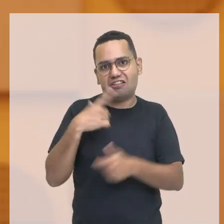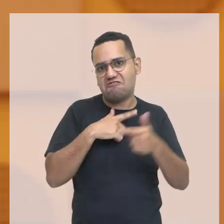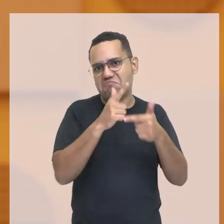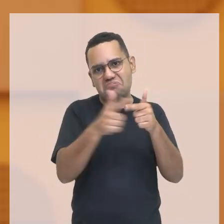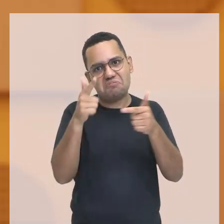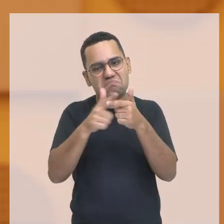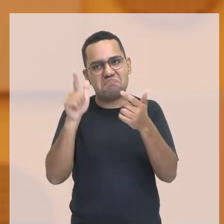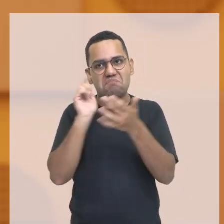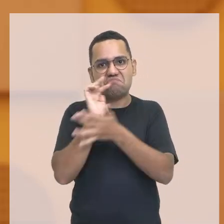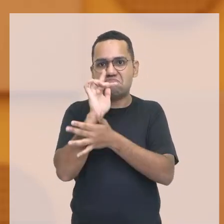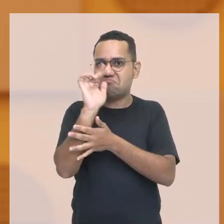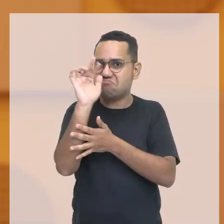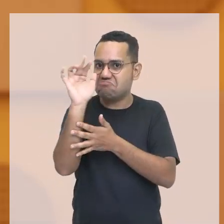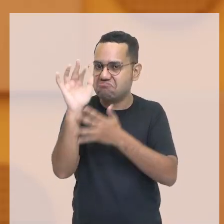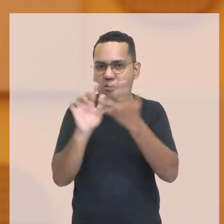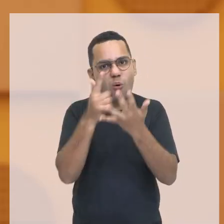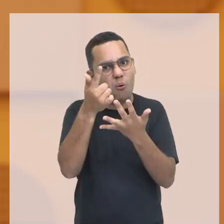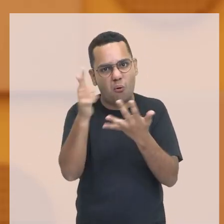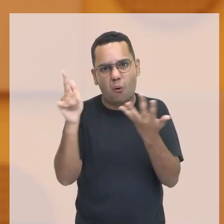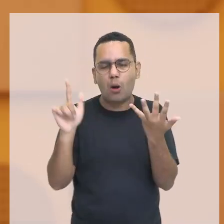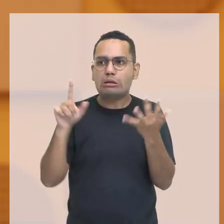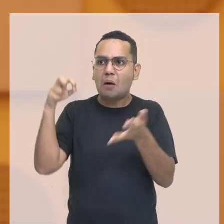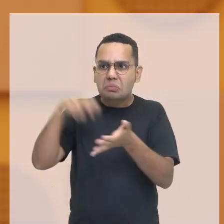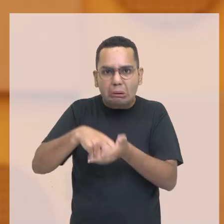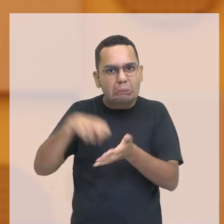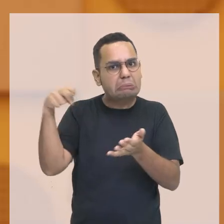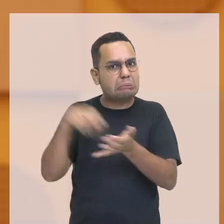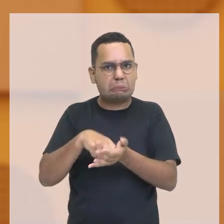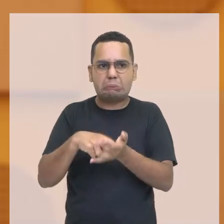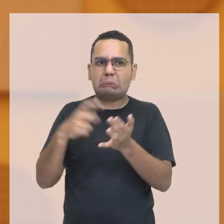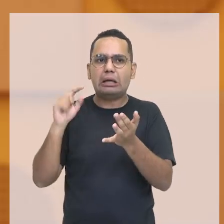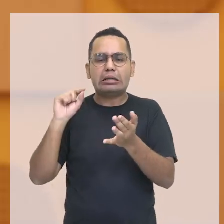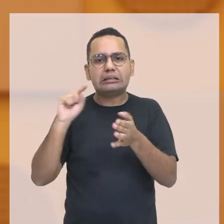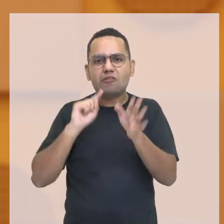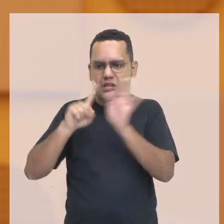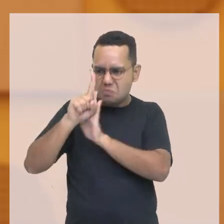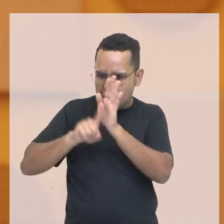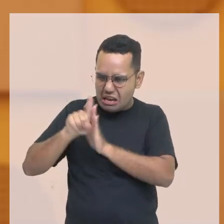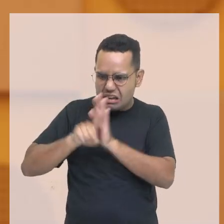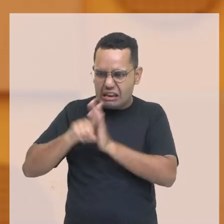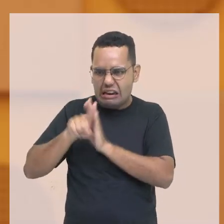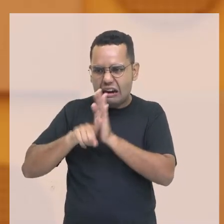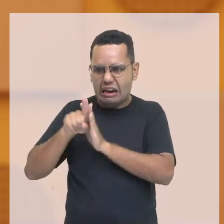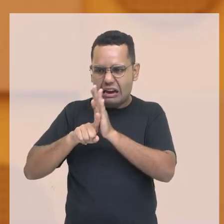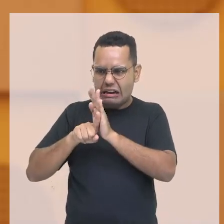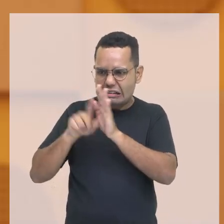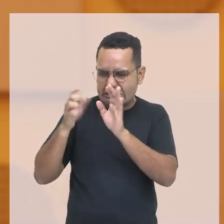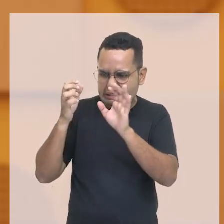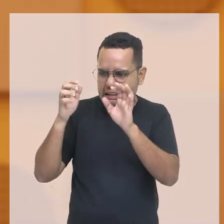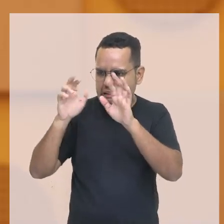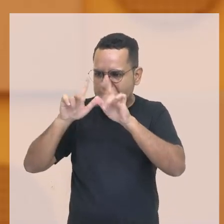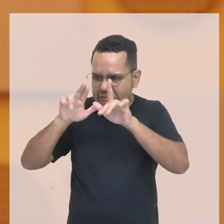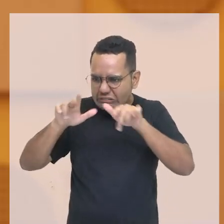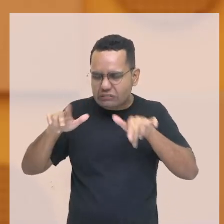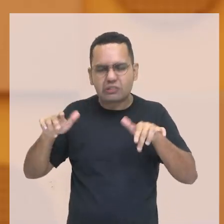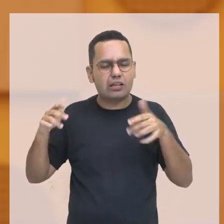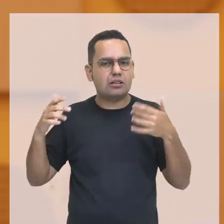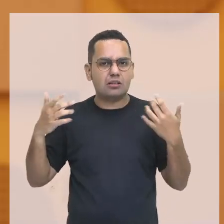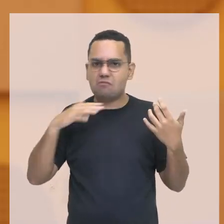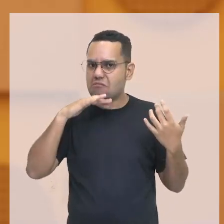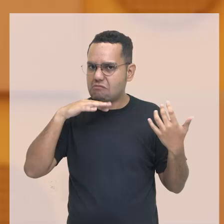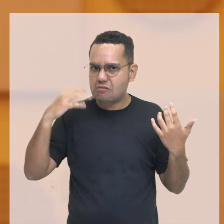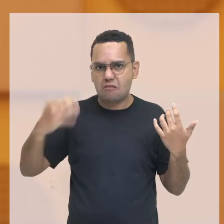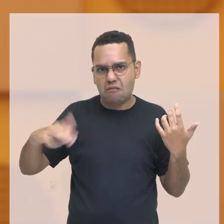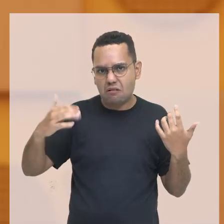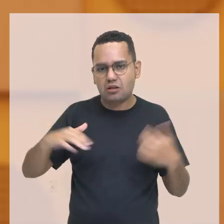muitos experimentos desumanos. Então, todas essas características, todas essas medidas adotadas pelos nazistas,